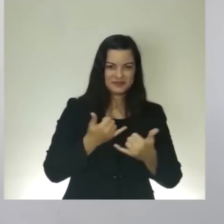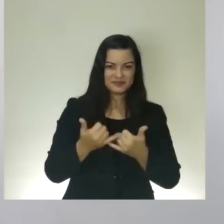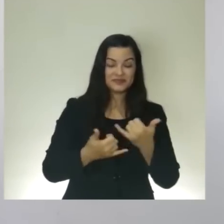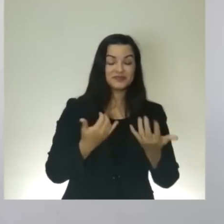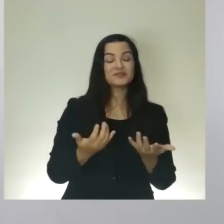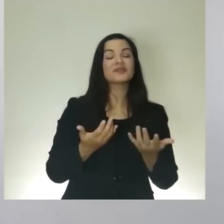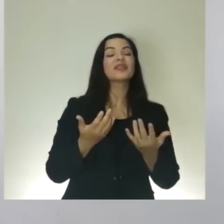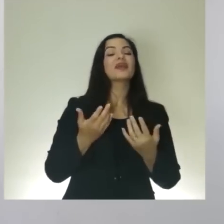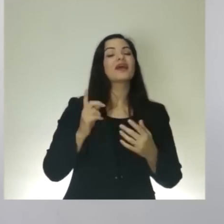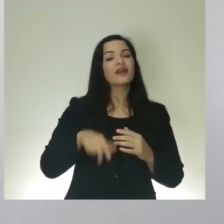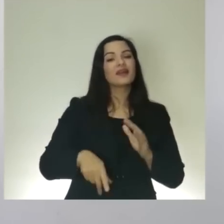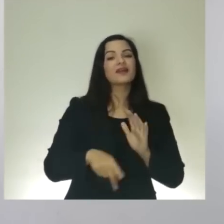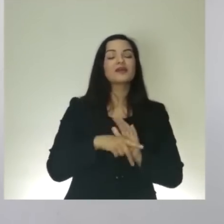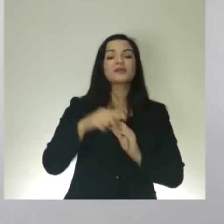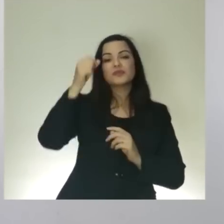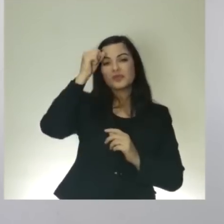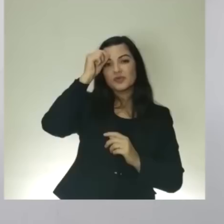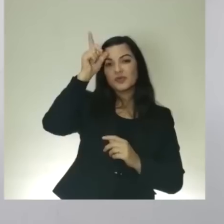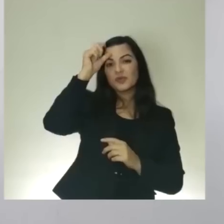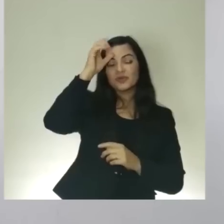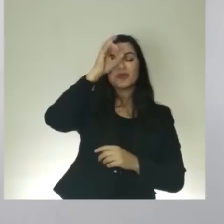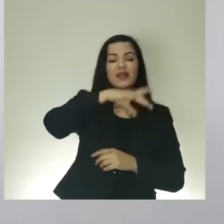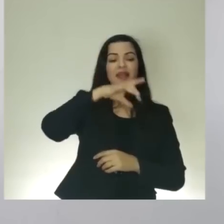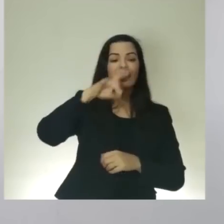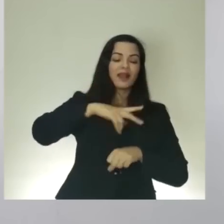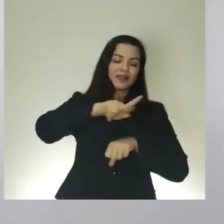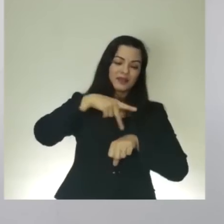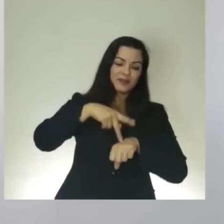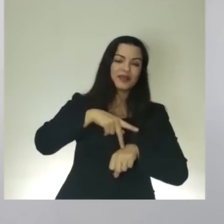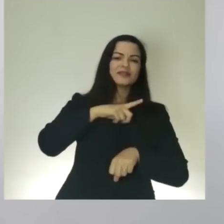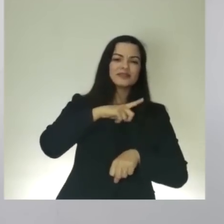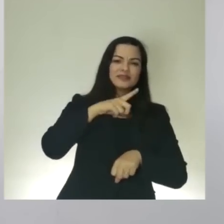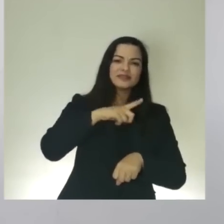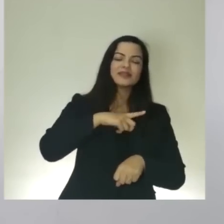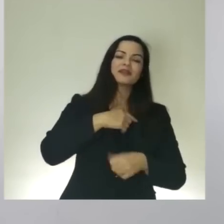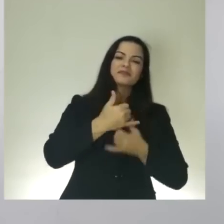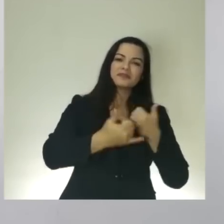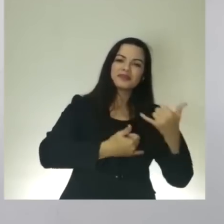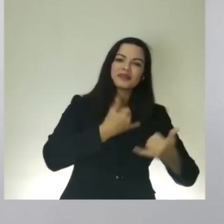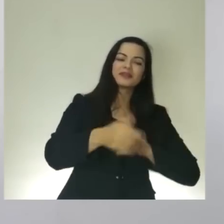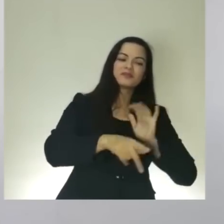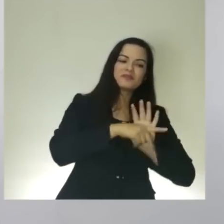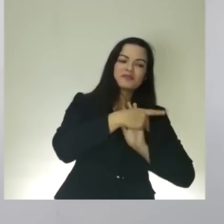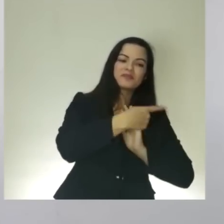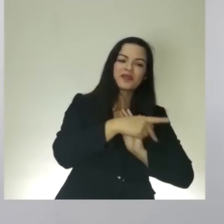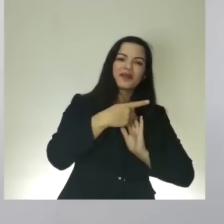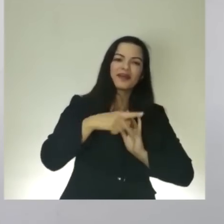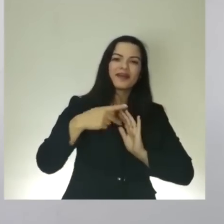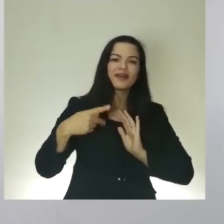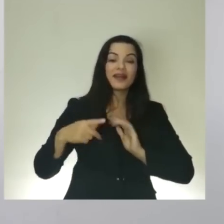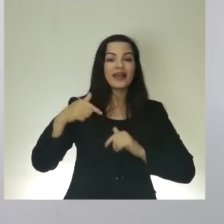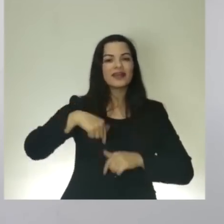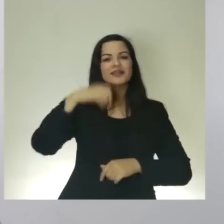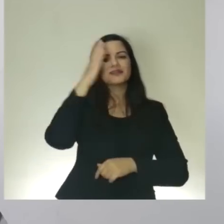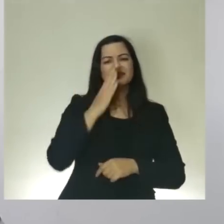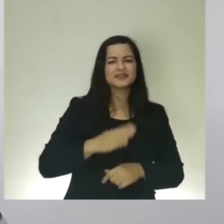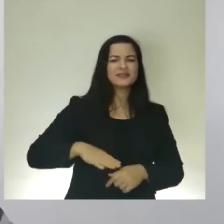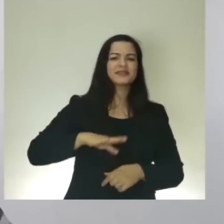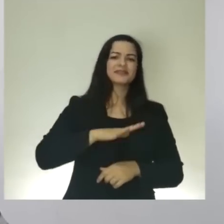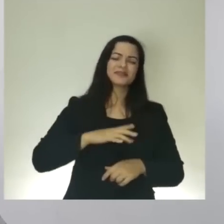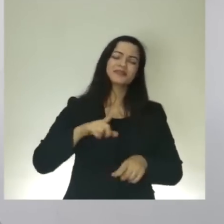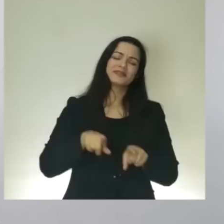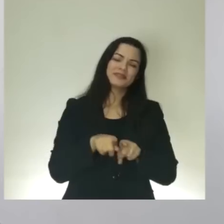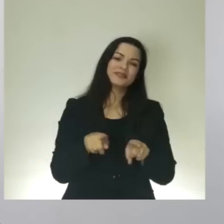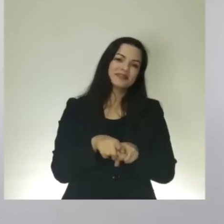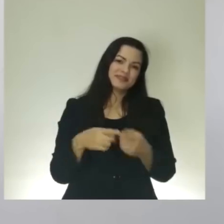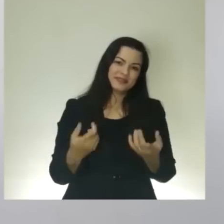no Brasil, também temos algumas brincadeiras com características bem específicas e que tem